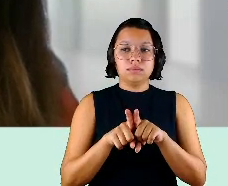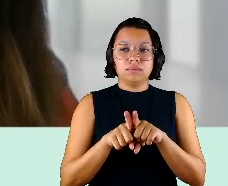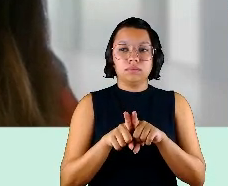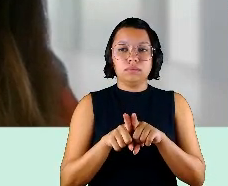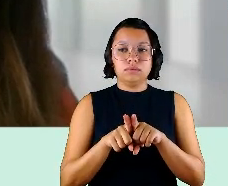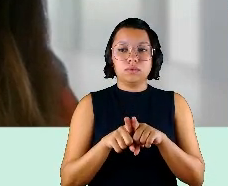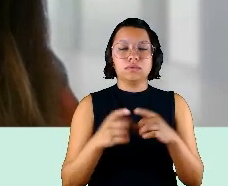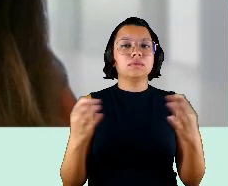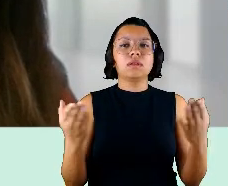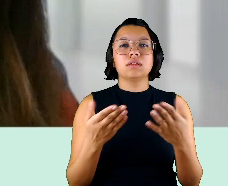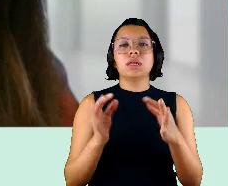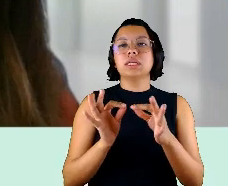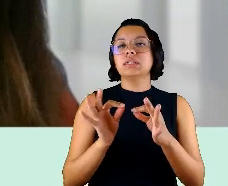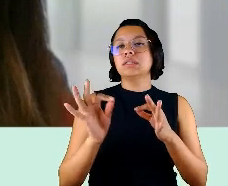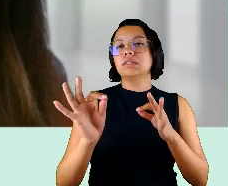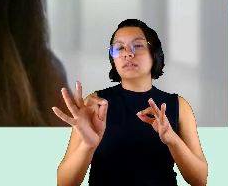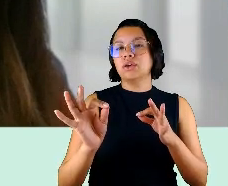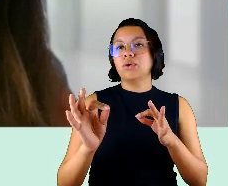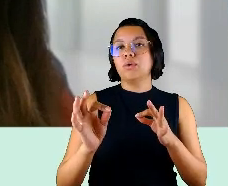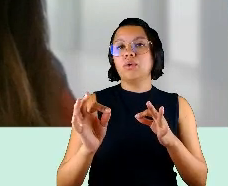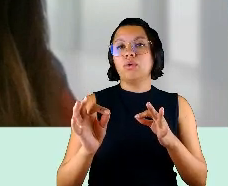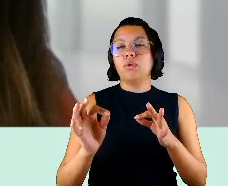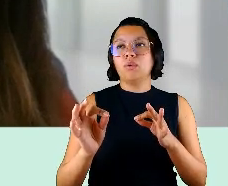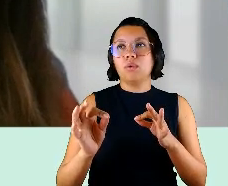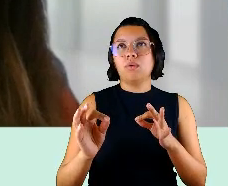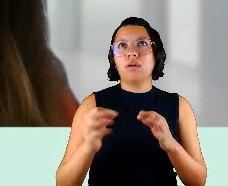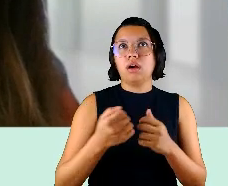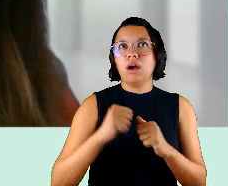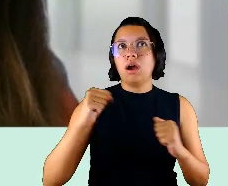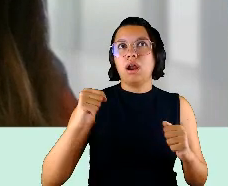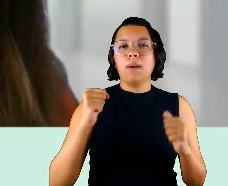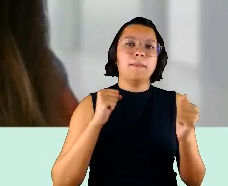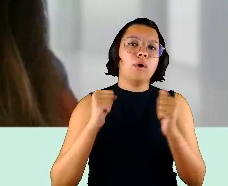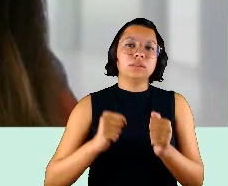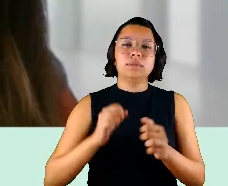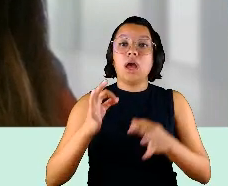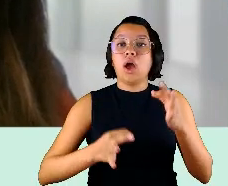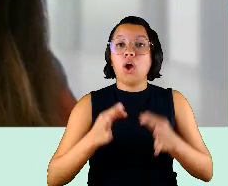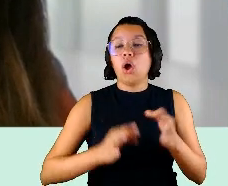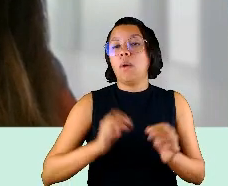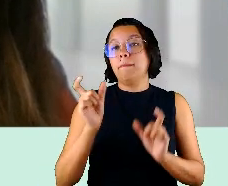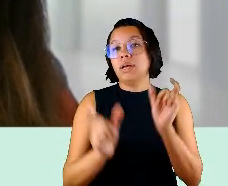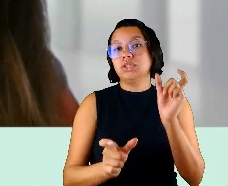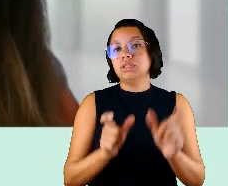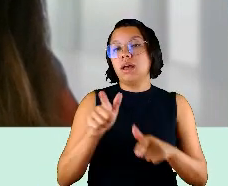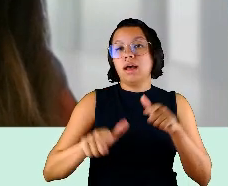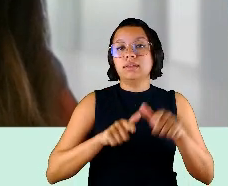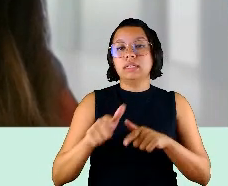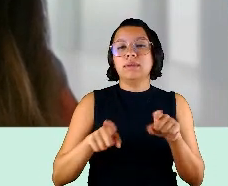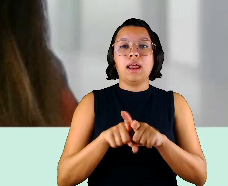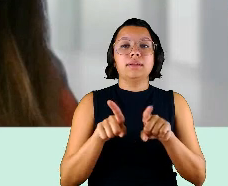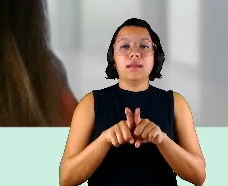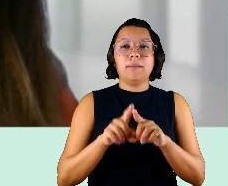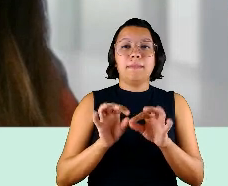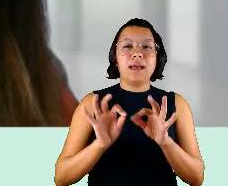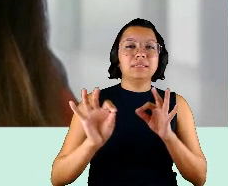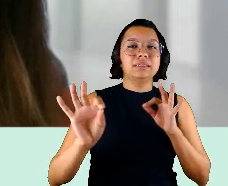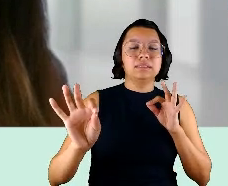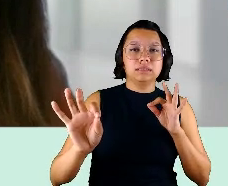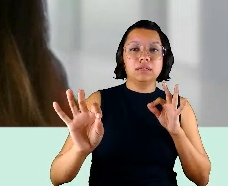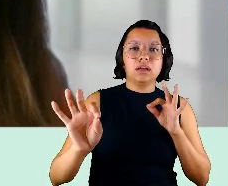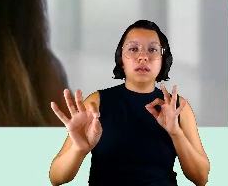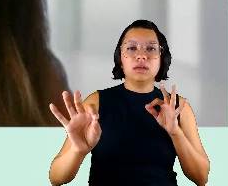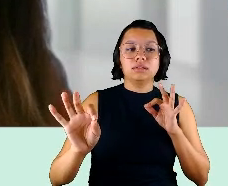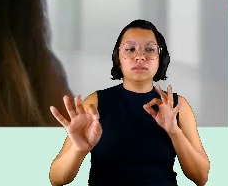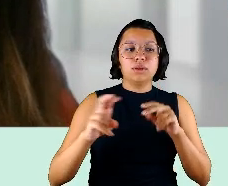essa extensão da possibilidade para os magistrados, né, trabalharem também à distância, né, no teletrabalho